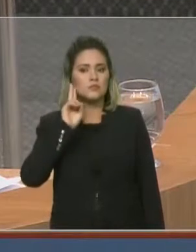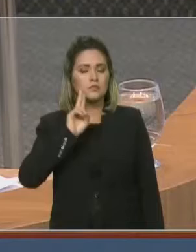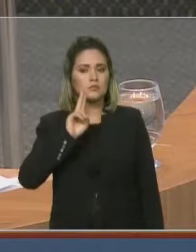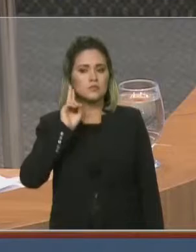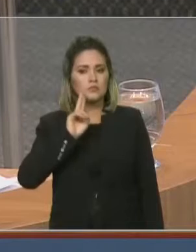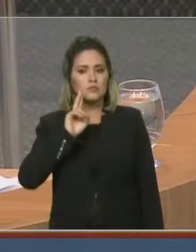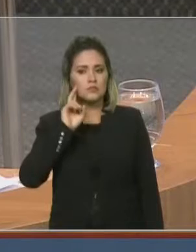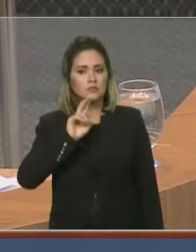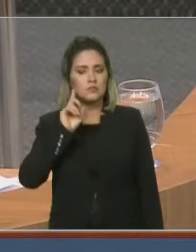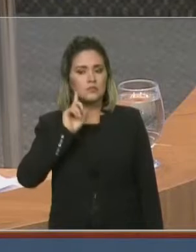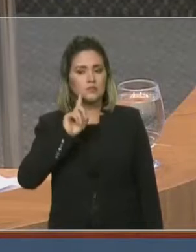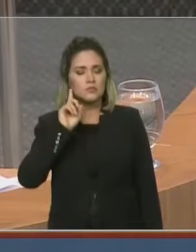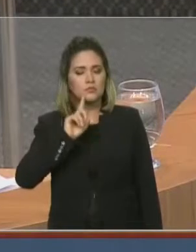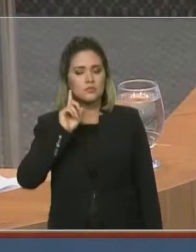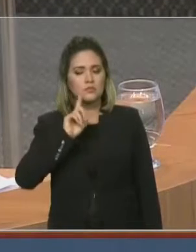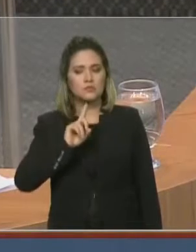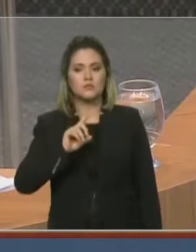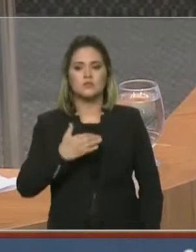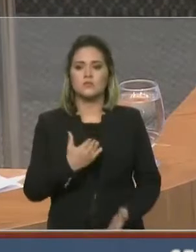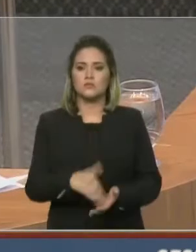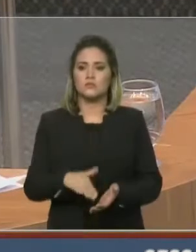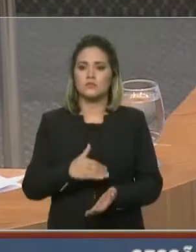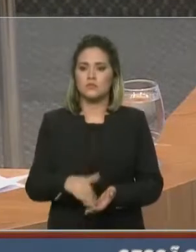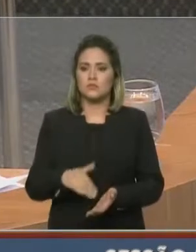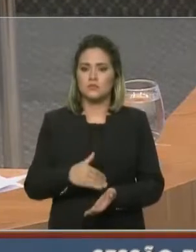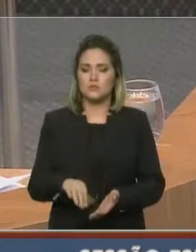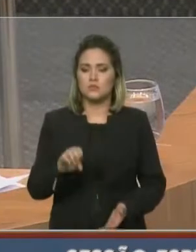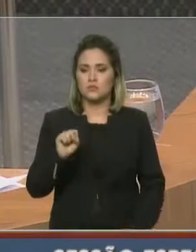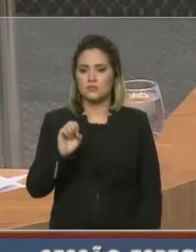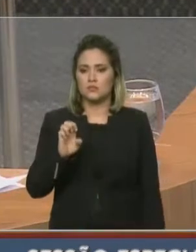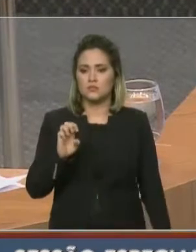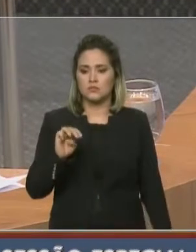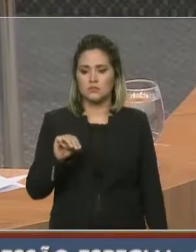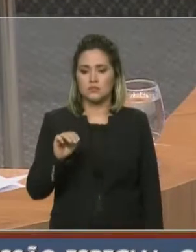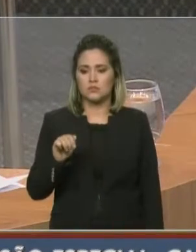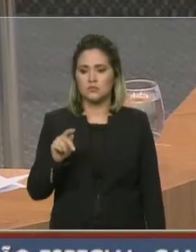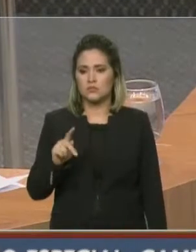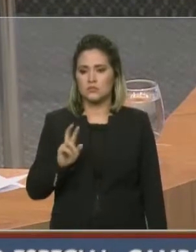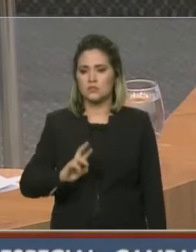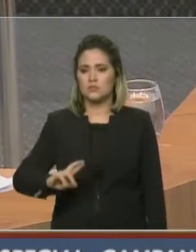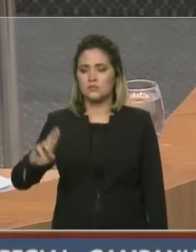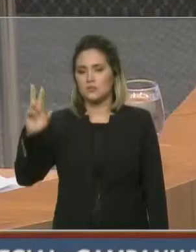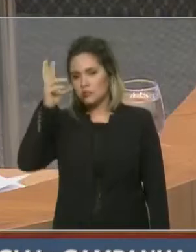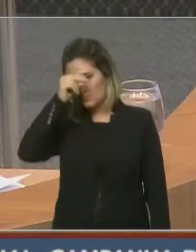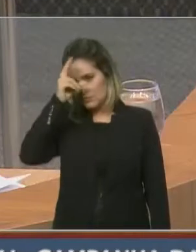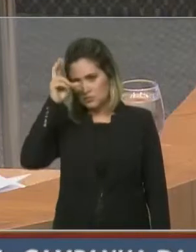aqui está representando o prefeito da capital.